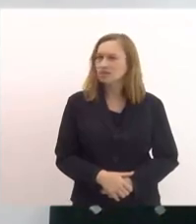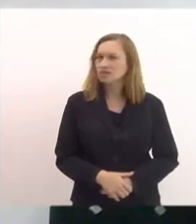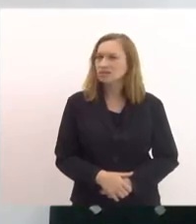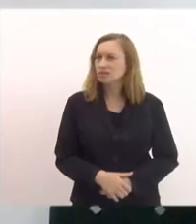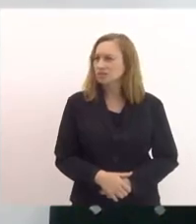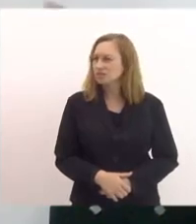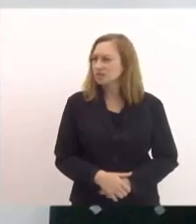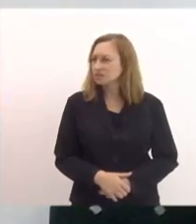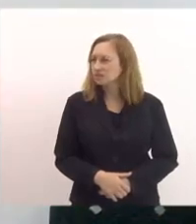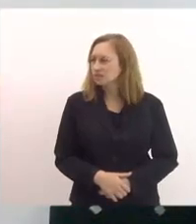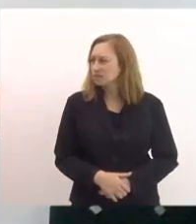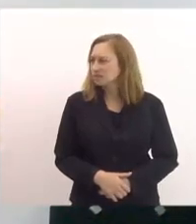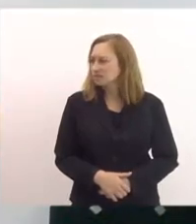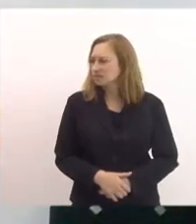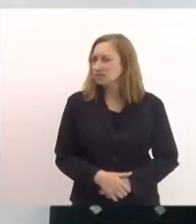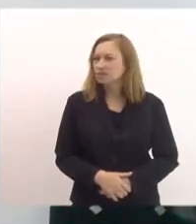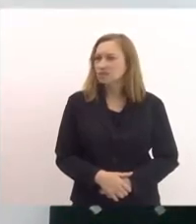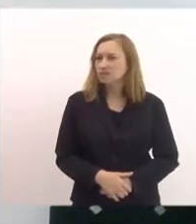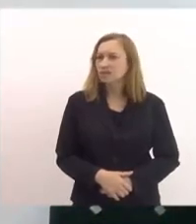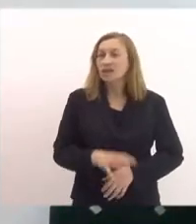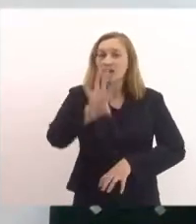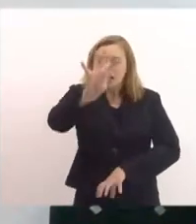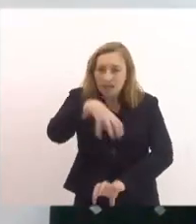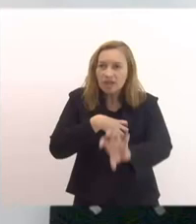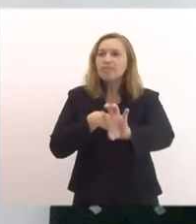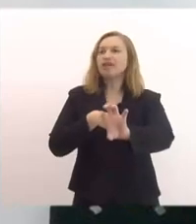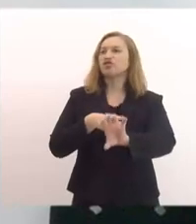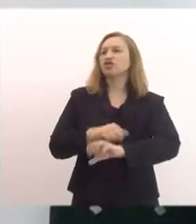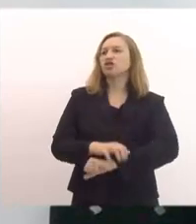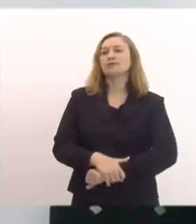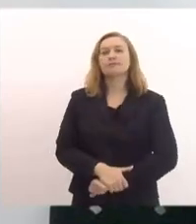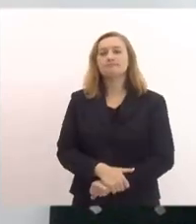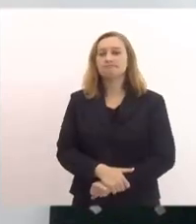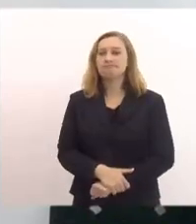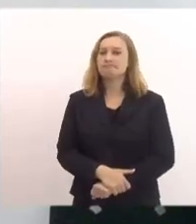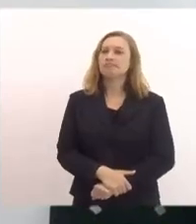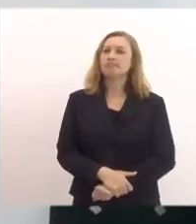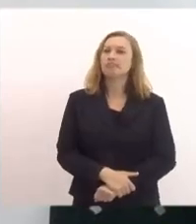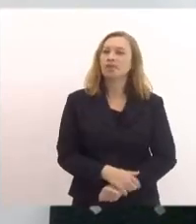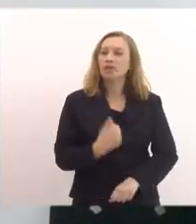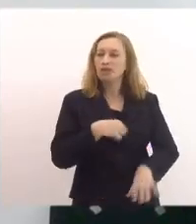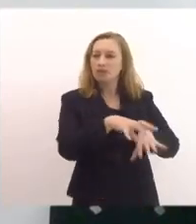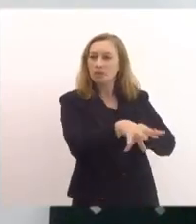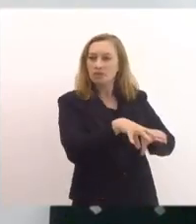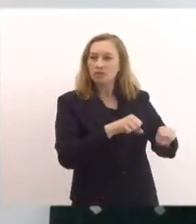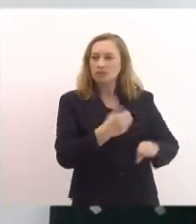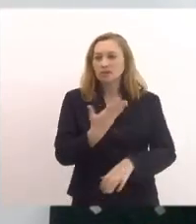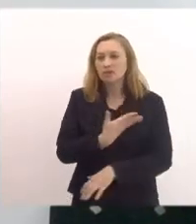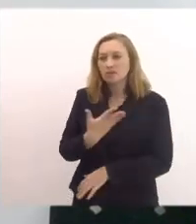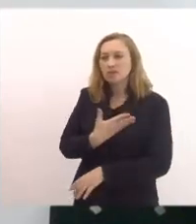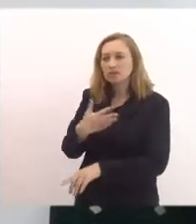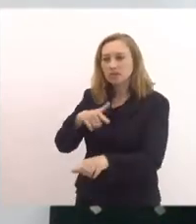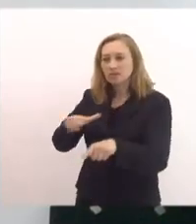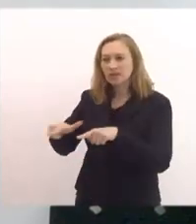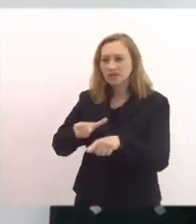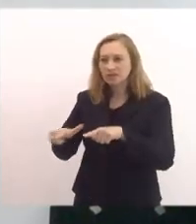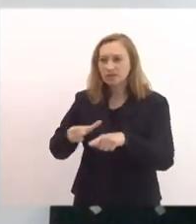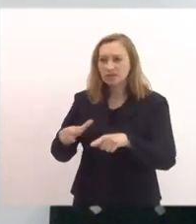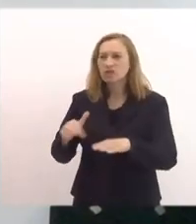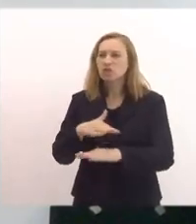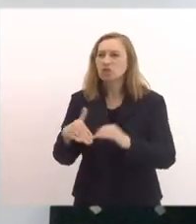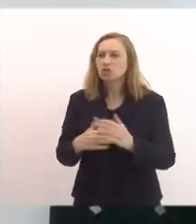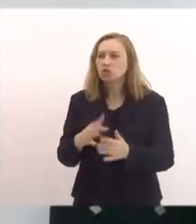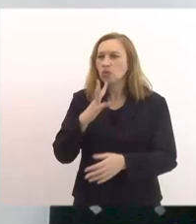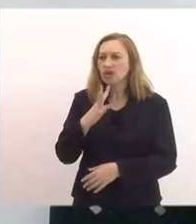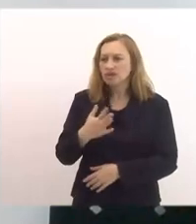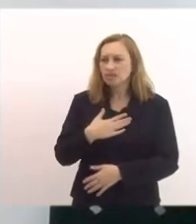coração, que é a empatia. Eu estou reformado, tenho meus amigos na ativa, e todos me